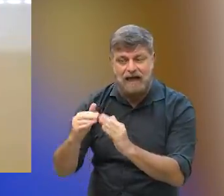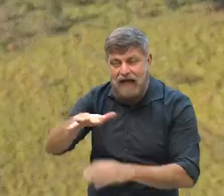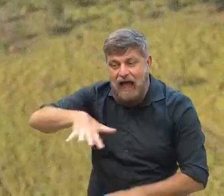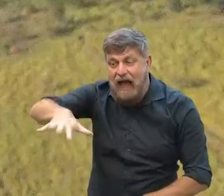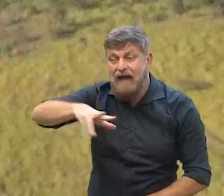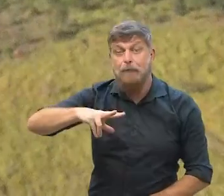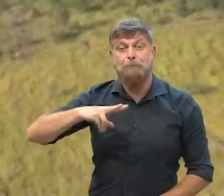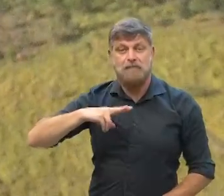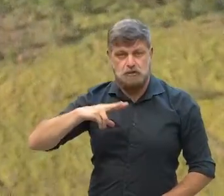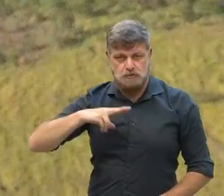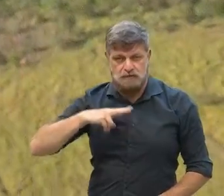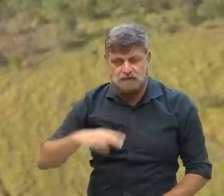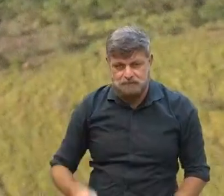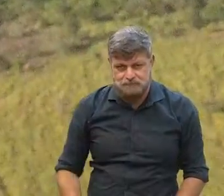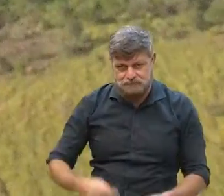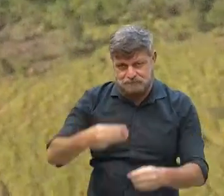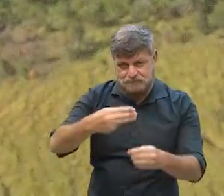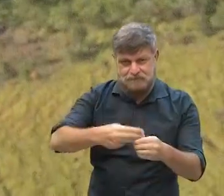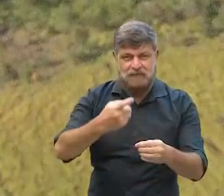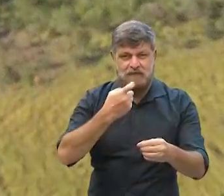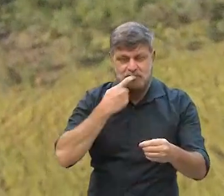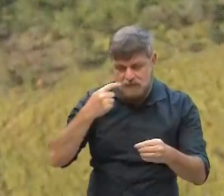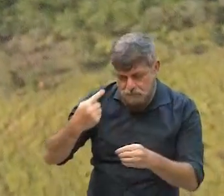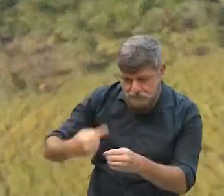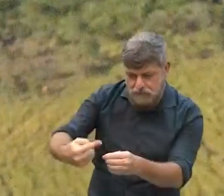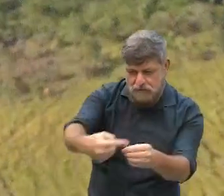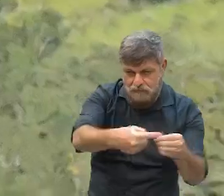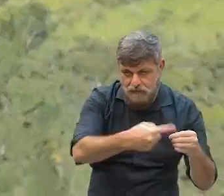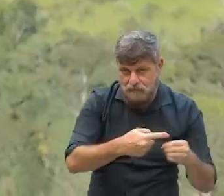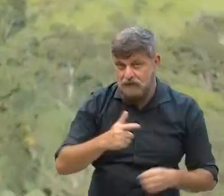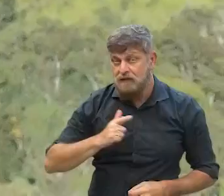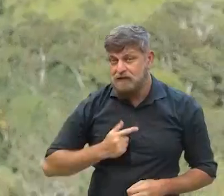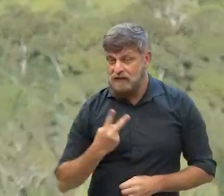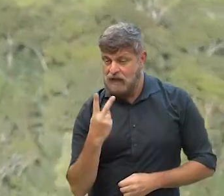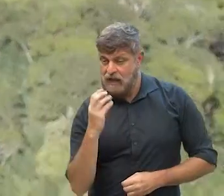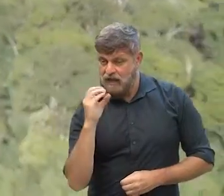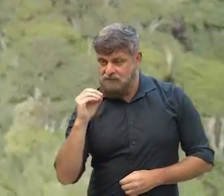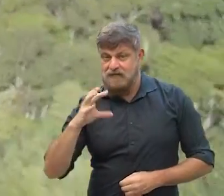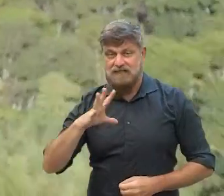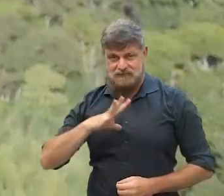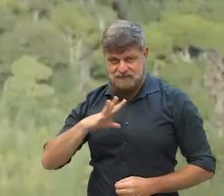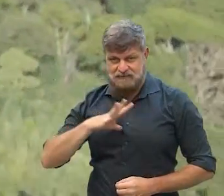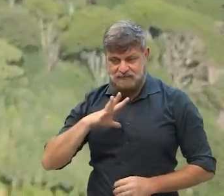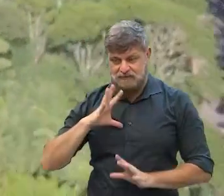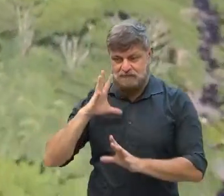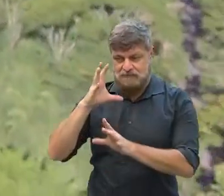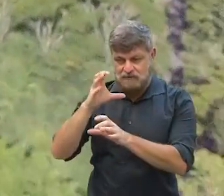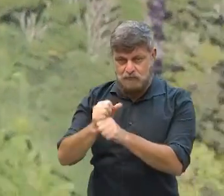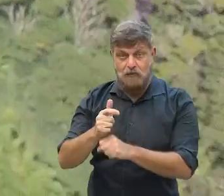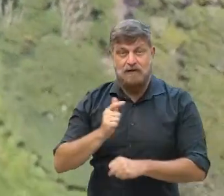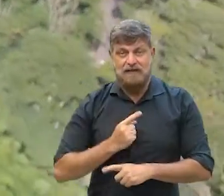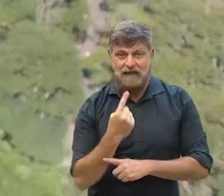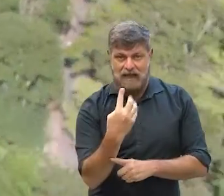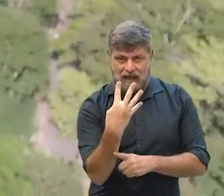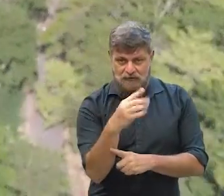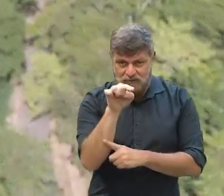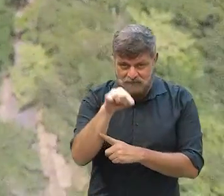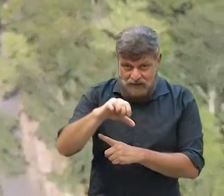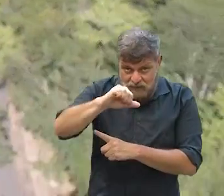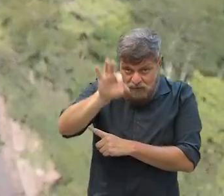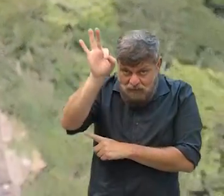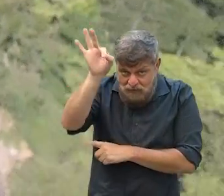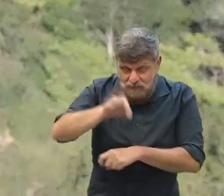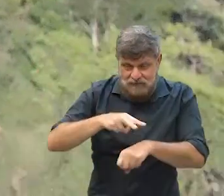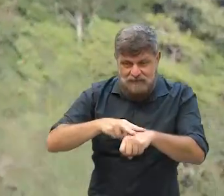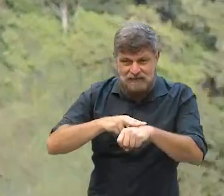sim. A região metropolitana de Campinas, que compreende 20 municípios, tem 14,9% de